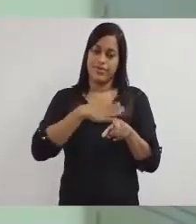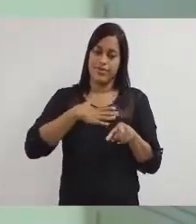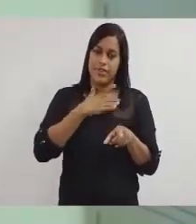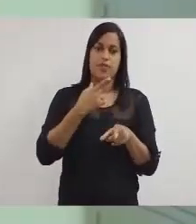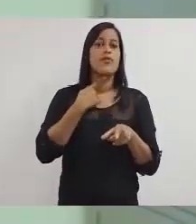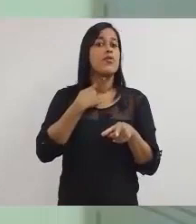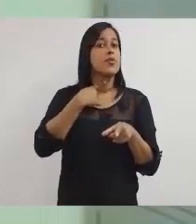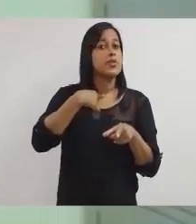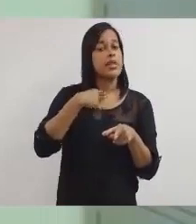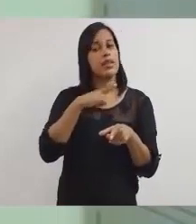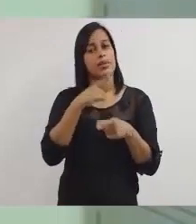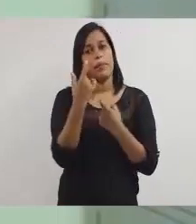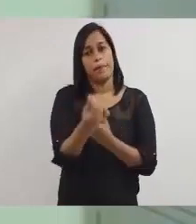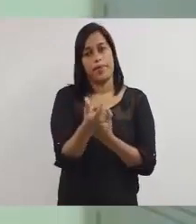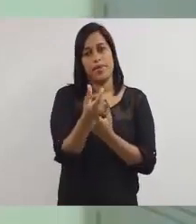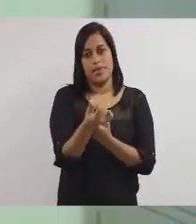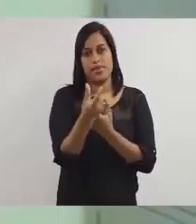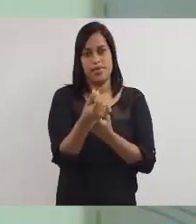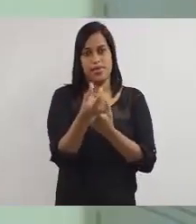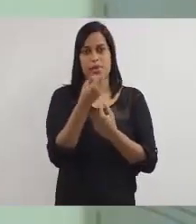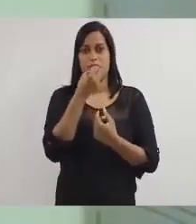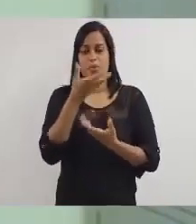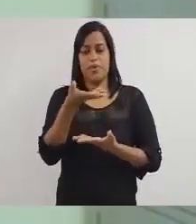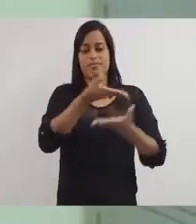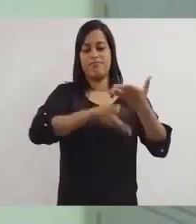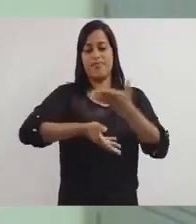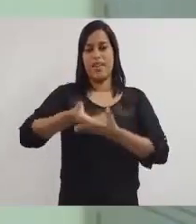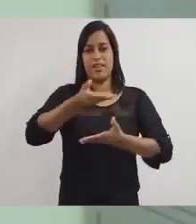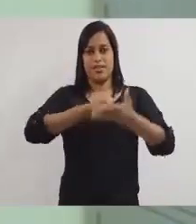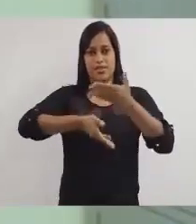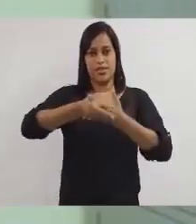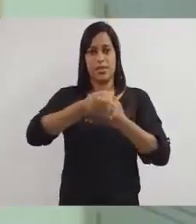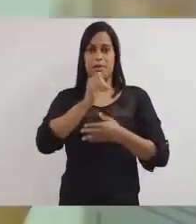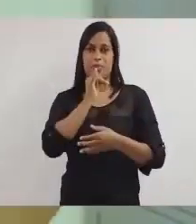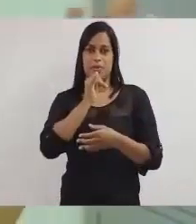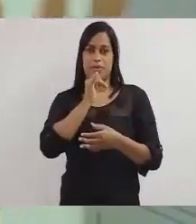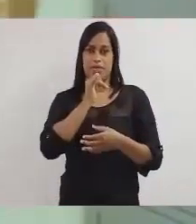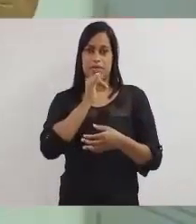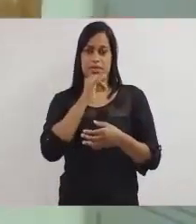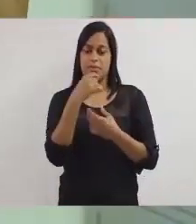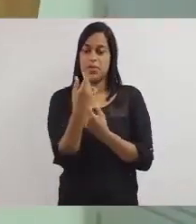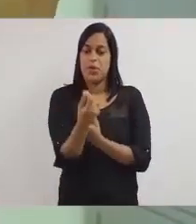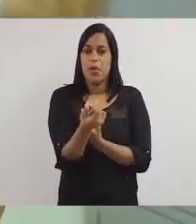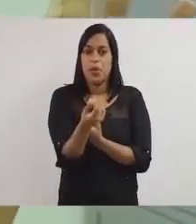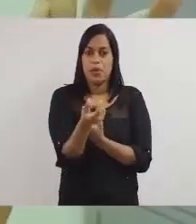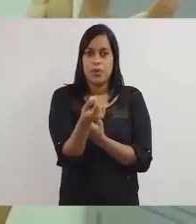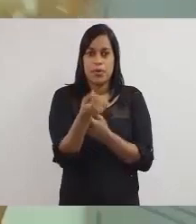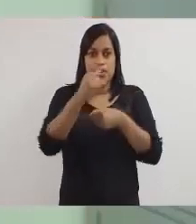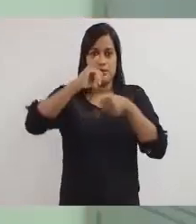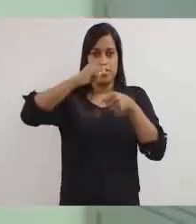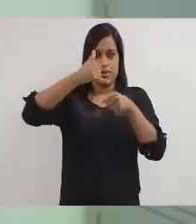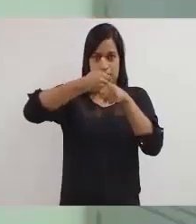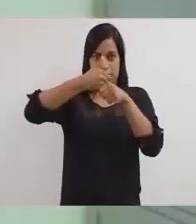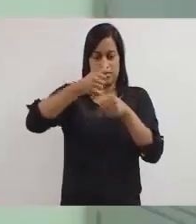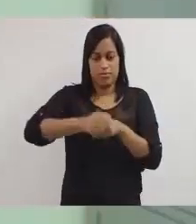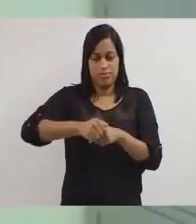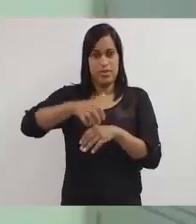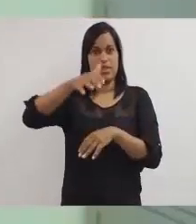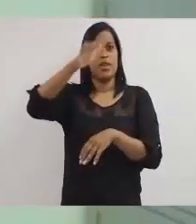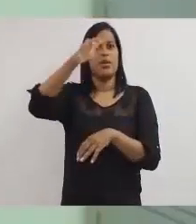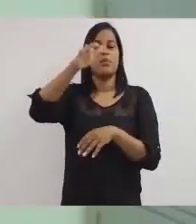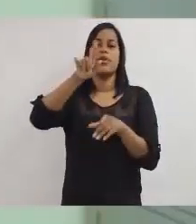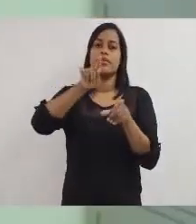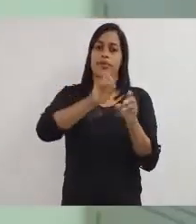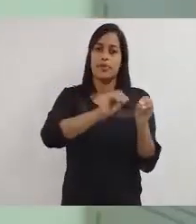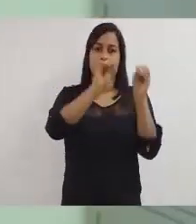existe ainda o preço do bem relacionado. Por exemplo, quando o preço da gasolina aumenta, isso vai alterar o